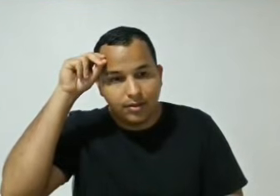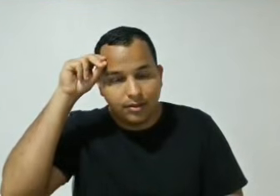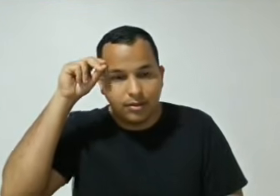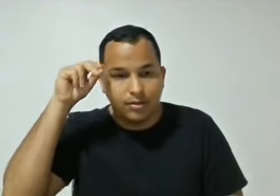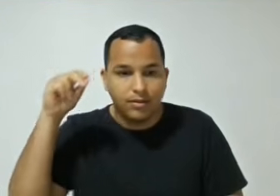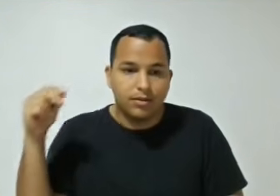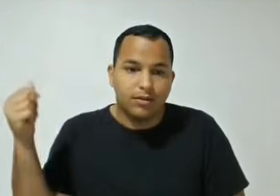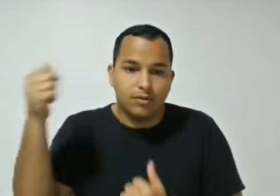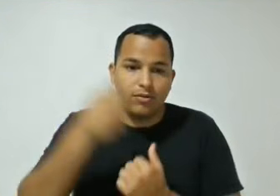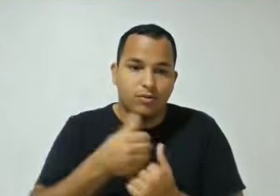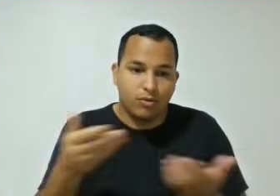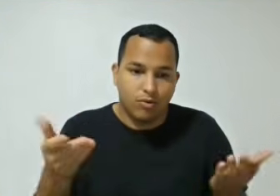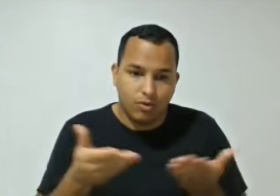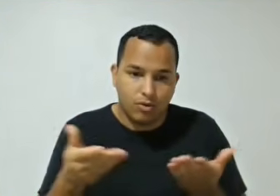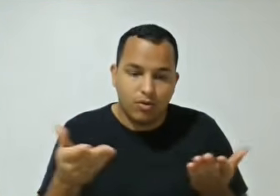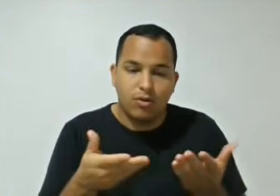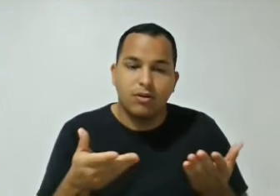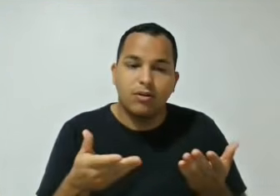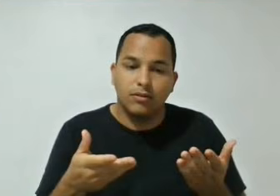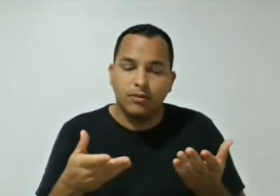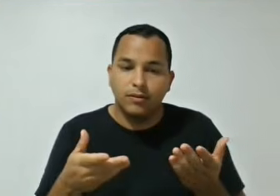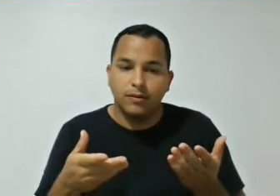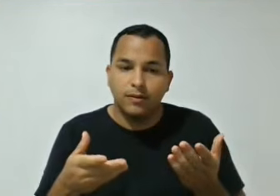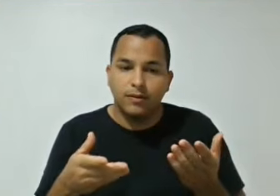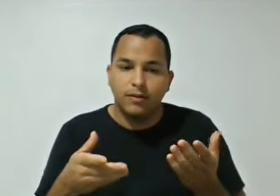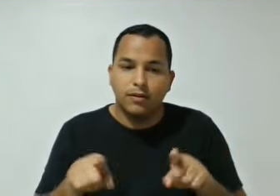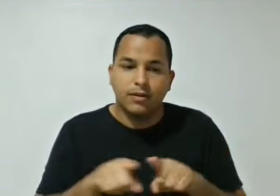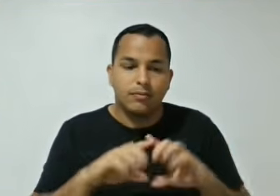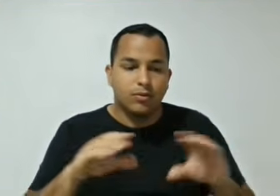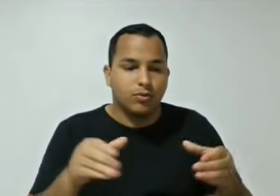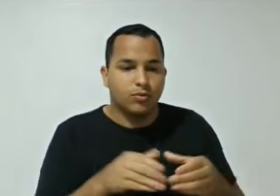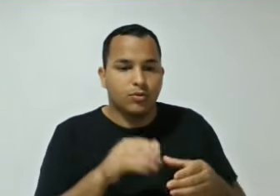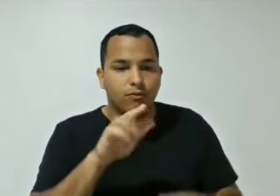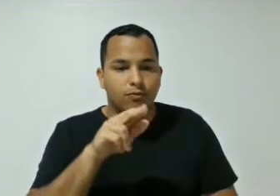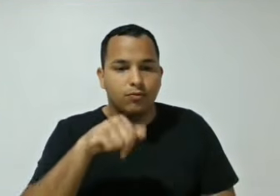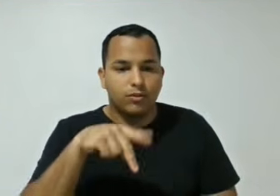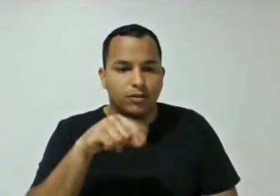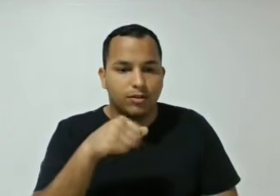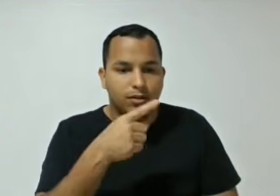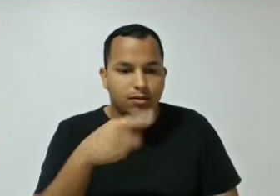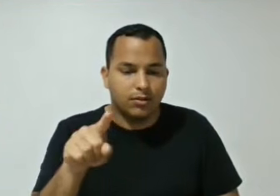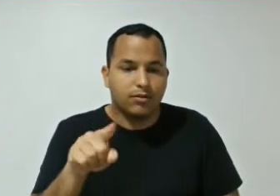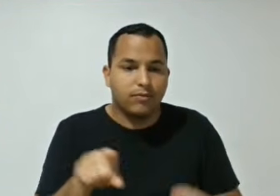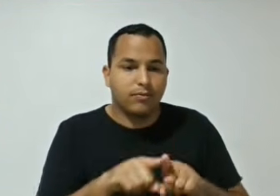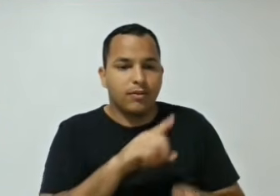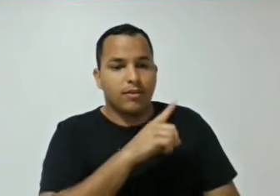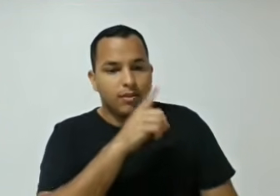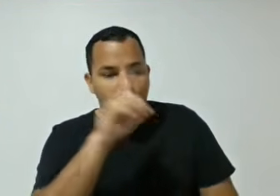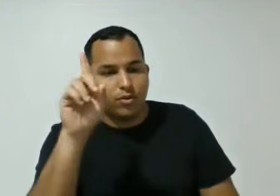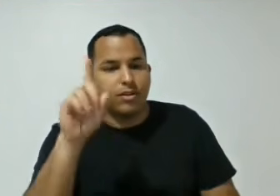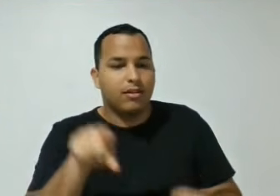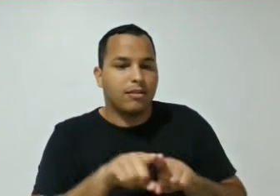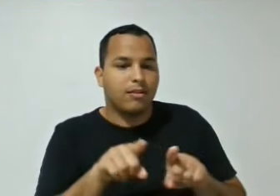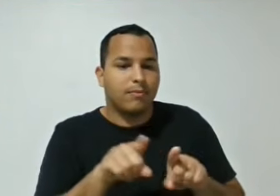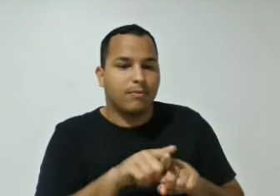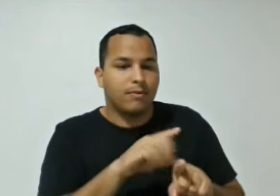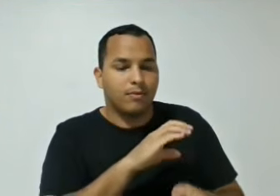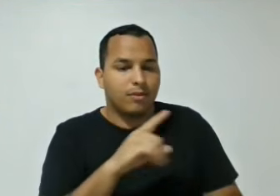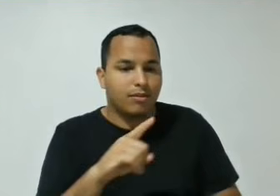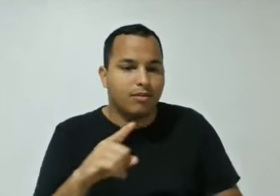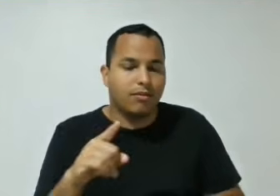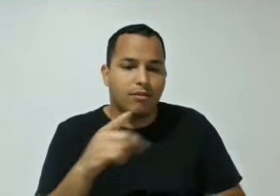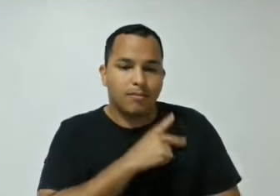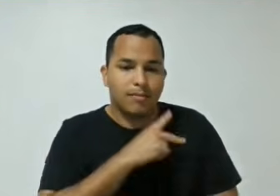agora, Damião, mais a turma da fundação, as diretorias e a presidência da secretaria, tem a presidência